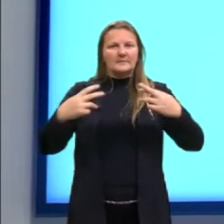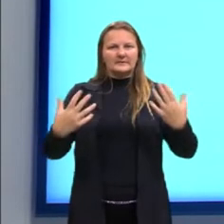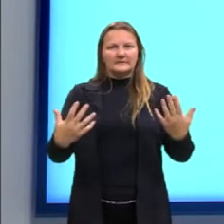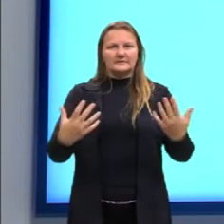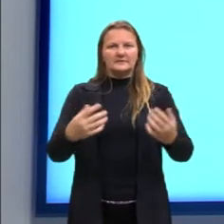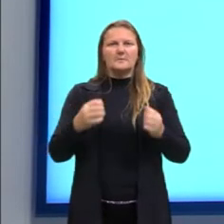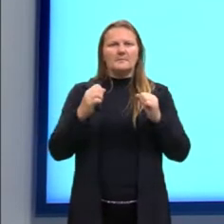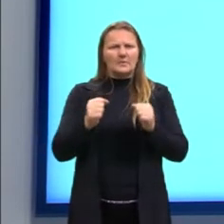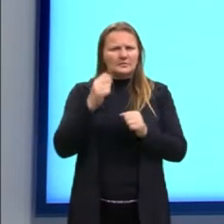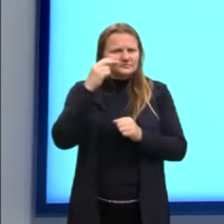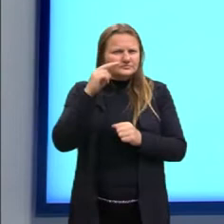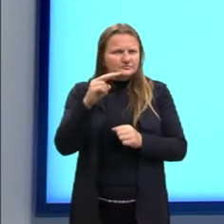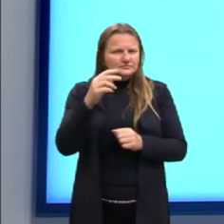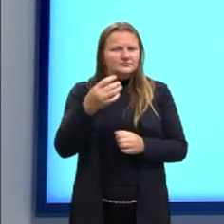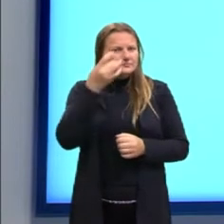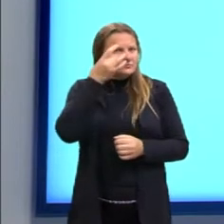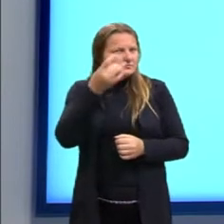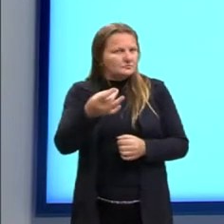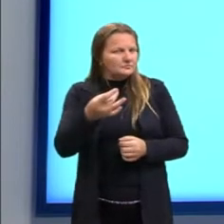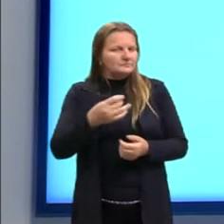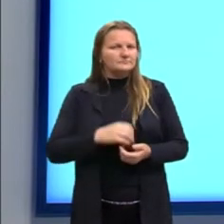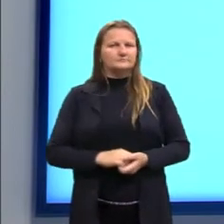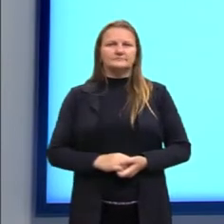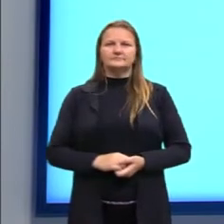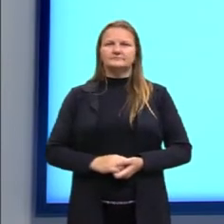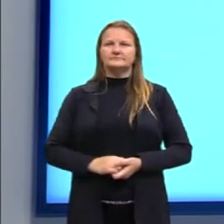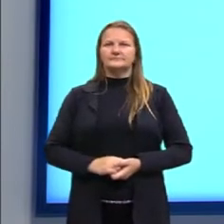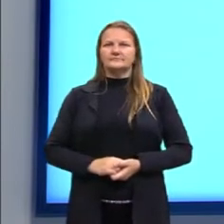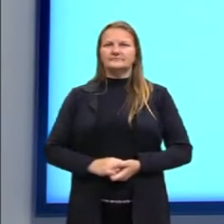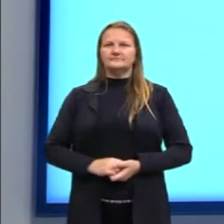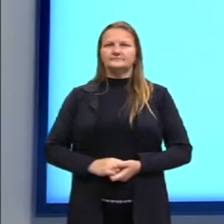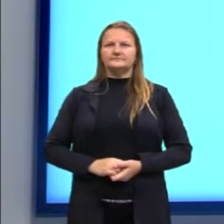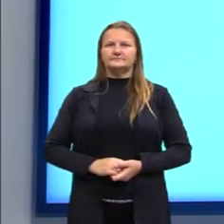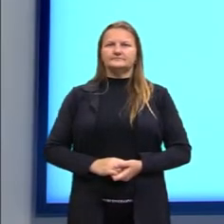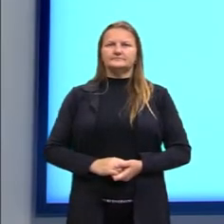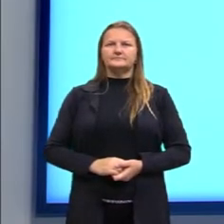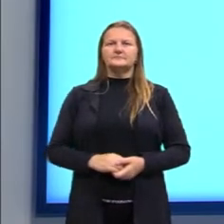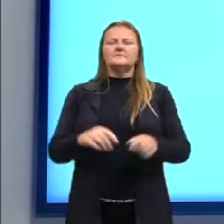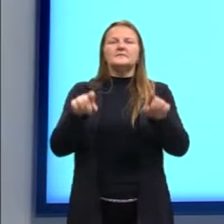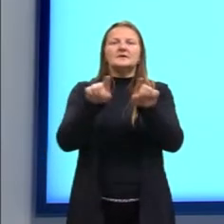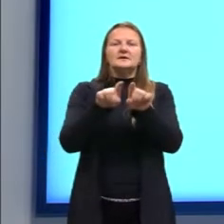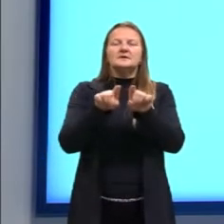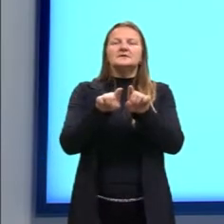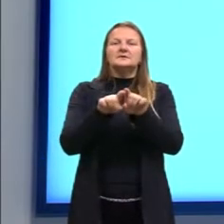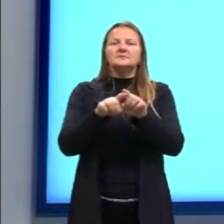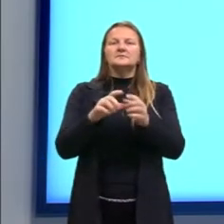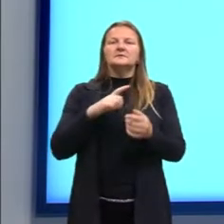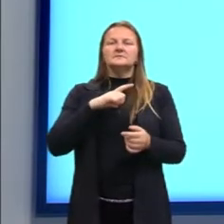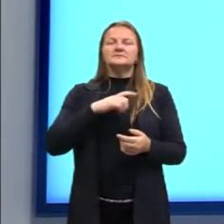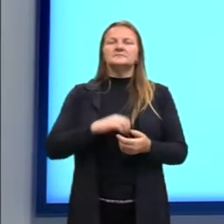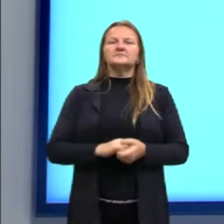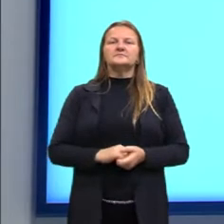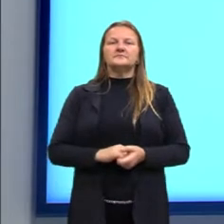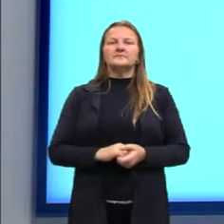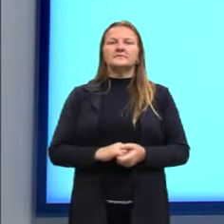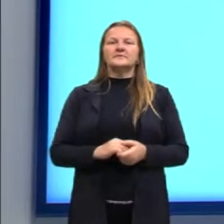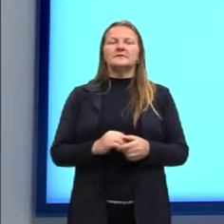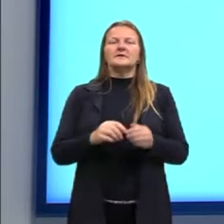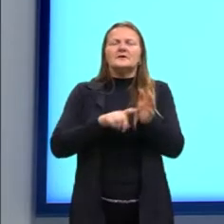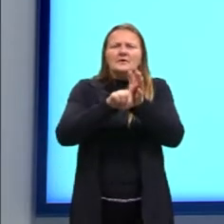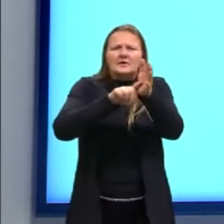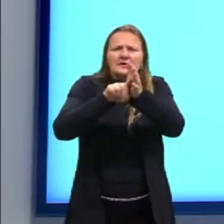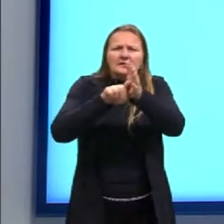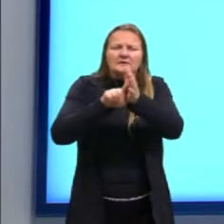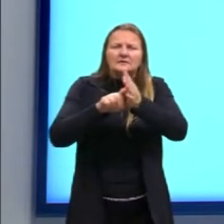vocês podem ver sobre isso. Aqui também a gente tem analisar a função